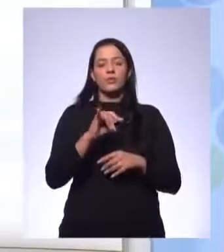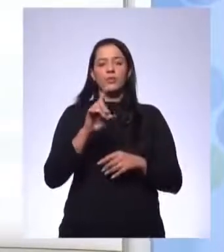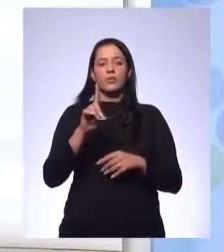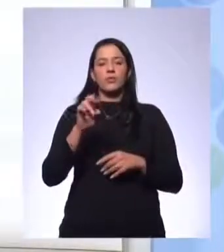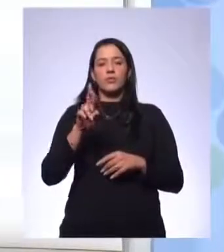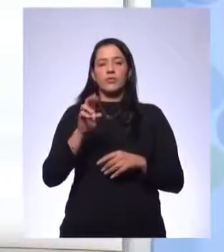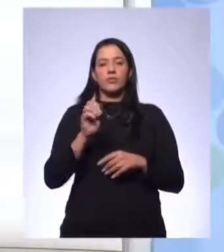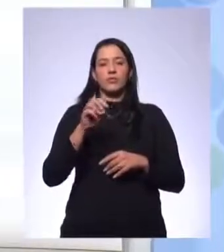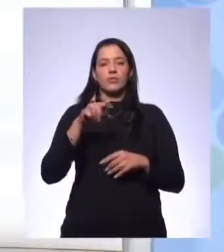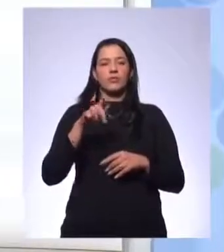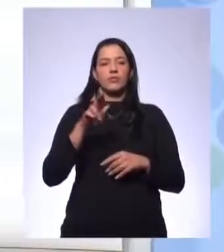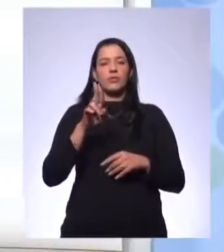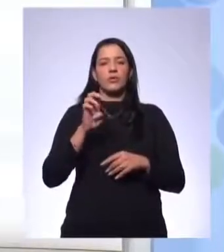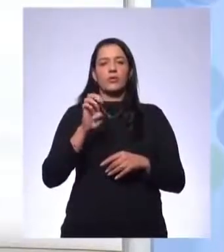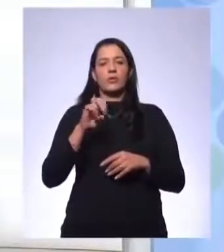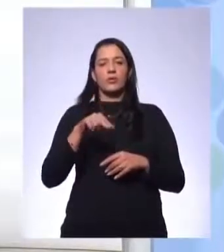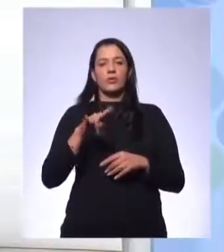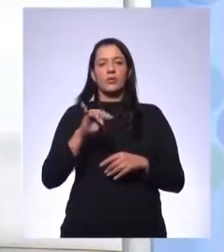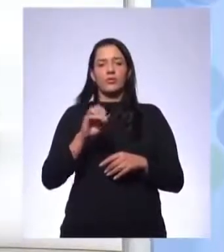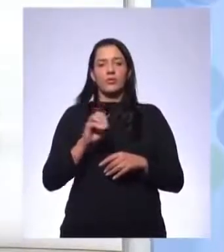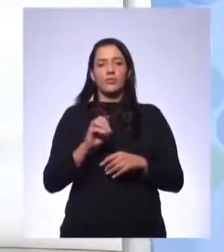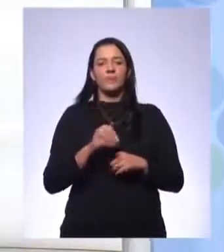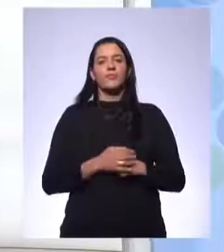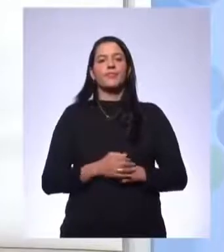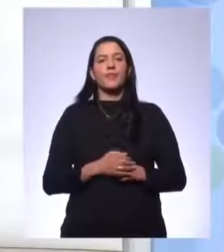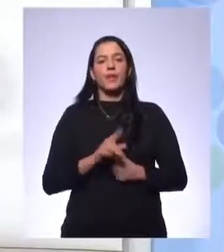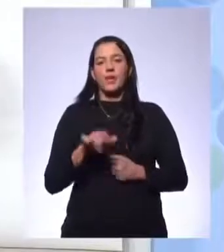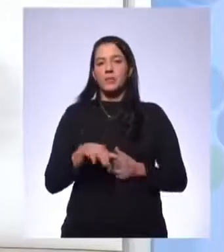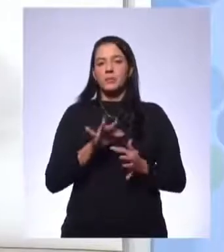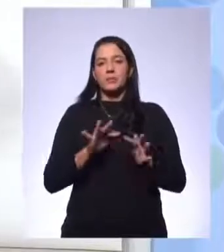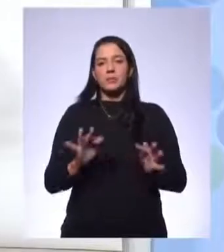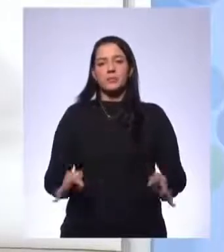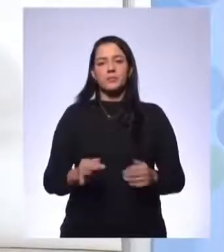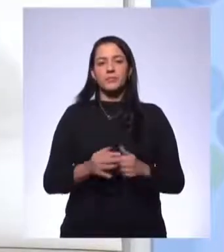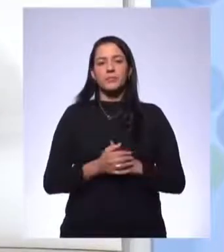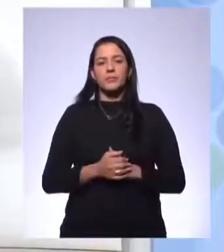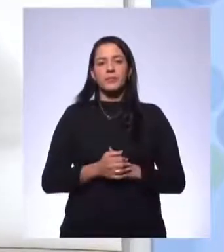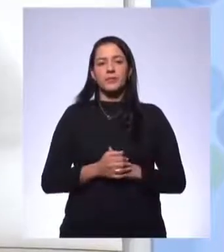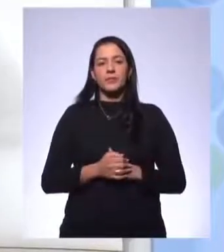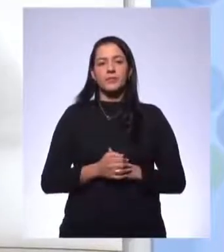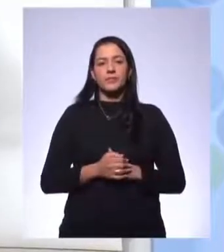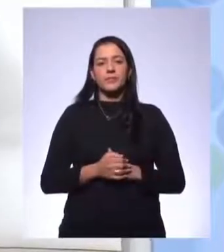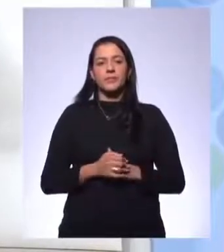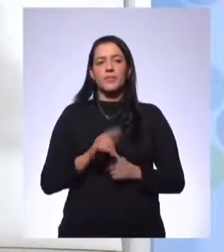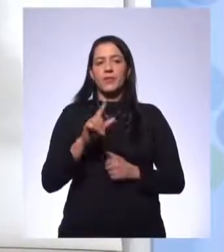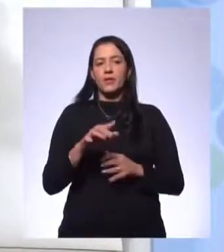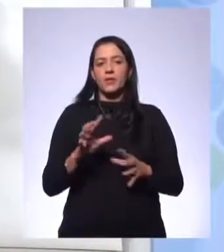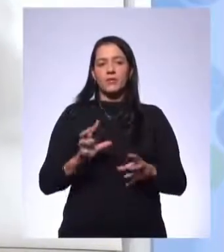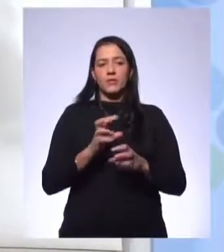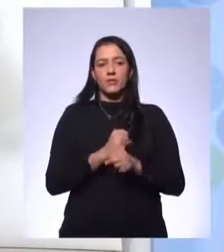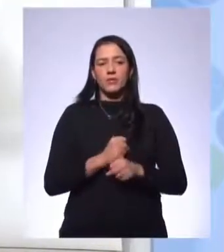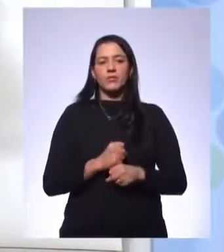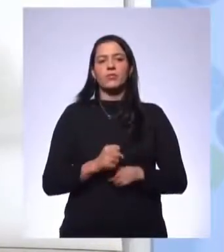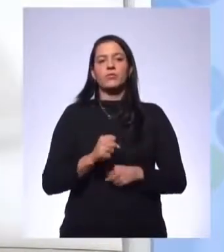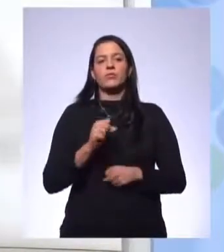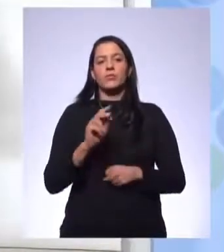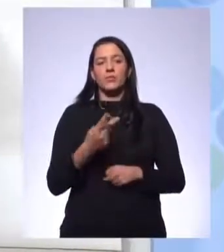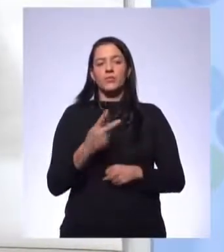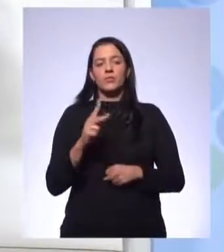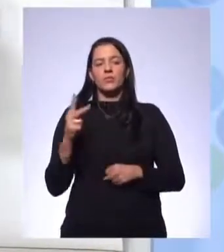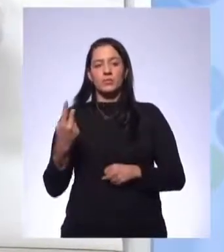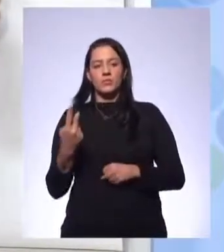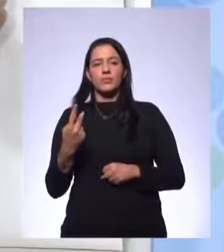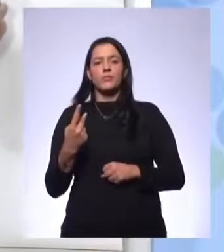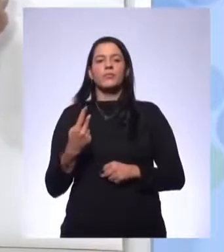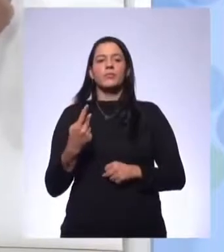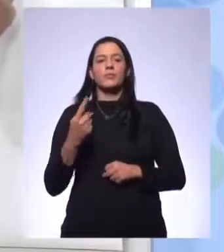muito simples. Aliás, nas estrelas, se você pegar um hidrogênio e fundir com um hidrogênio,